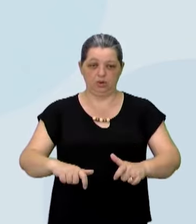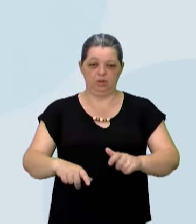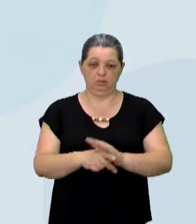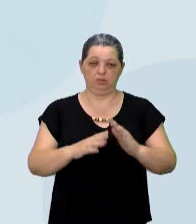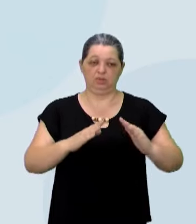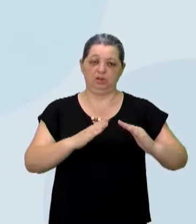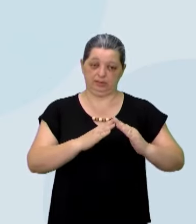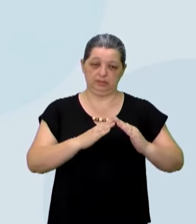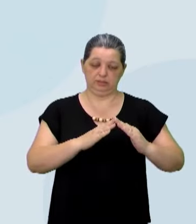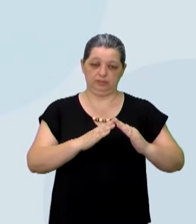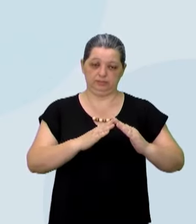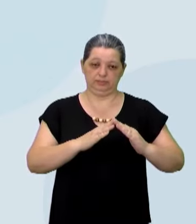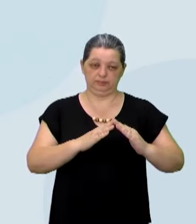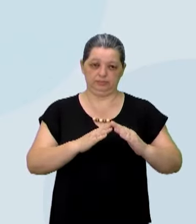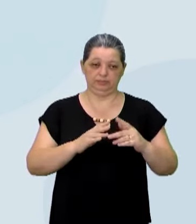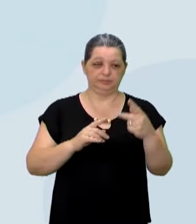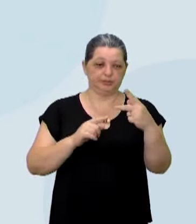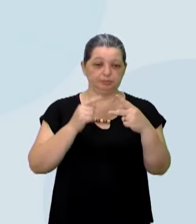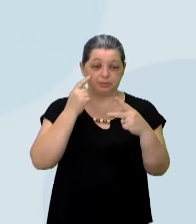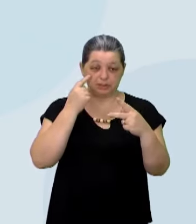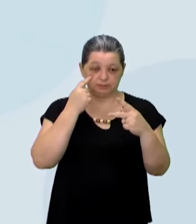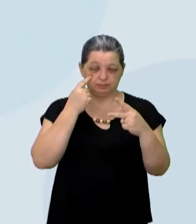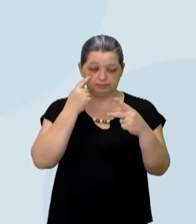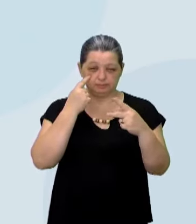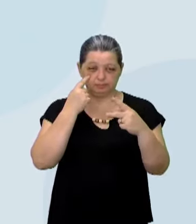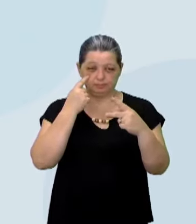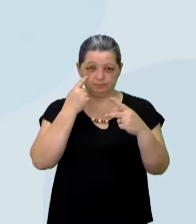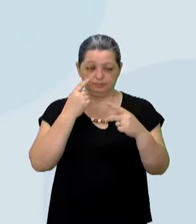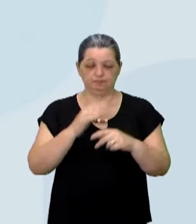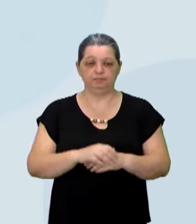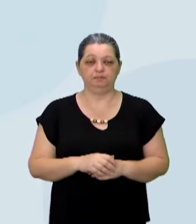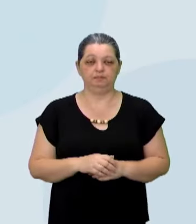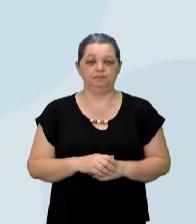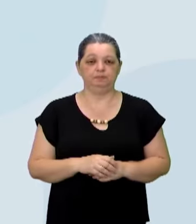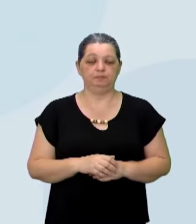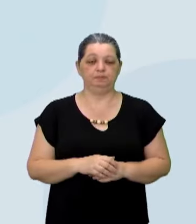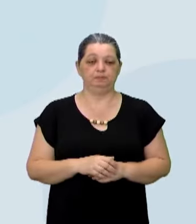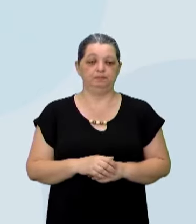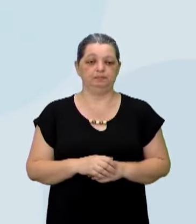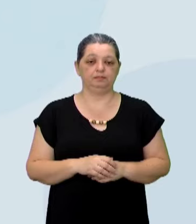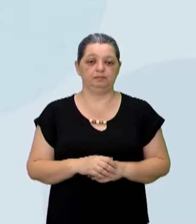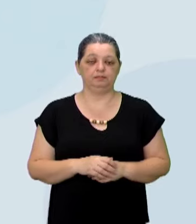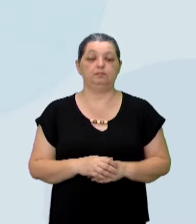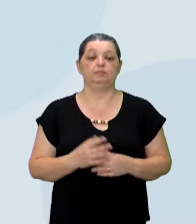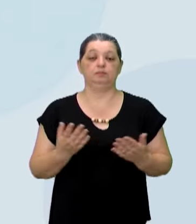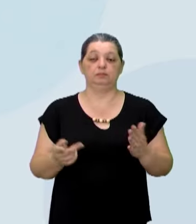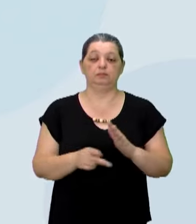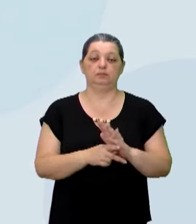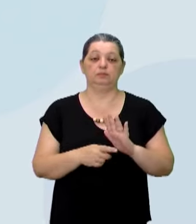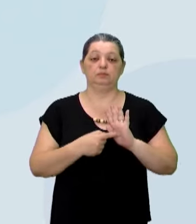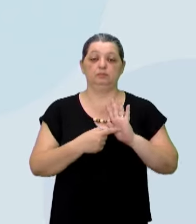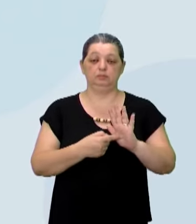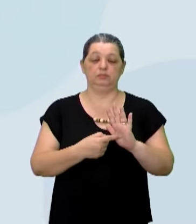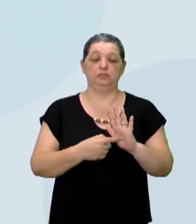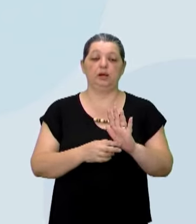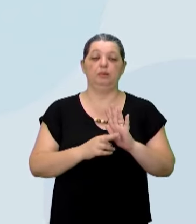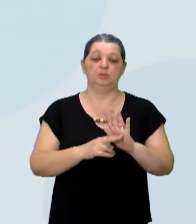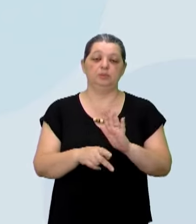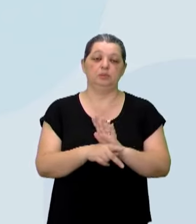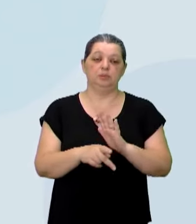Pedro tá aqui, ó. P de Pedro, né? A casa dele tá aqui, certo? Muito bom. Muito bem. E o ponto que representa a